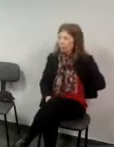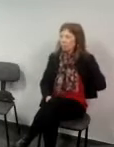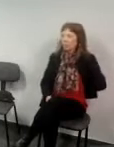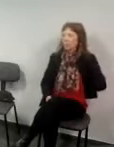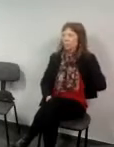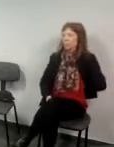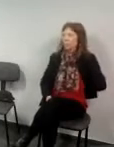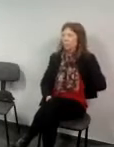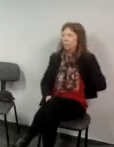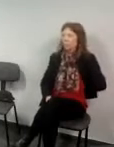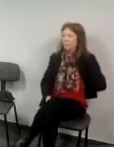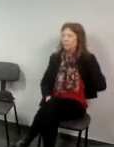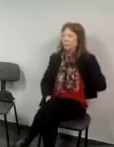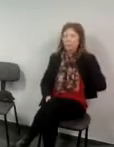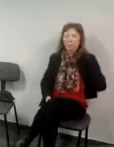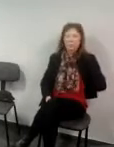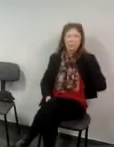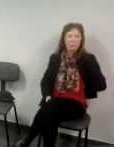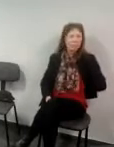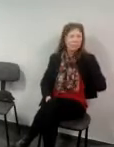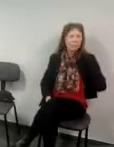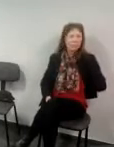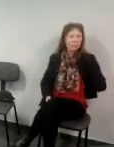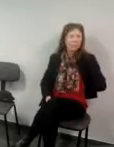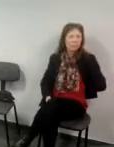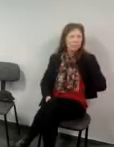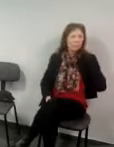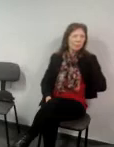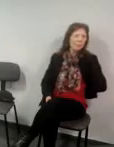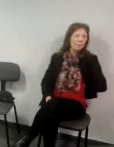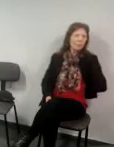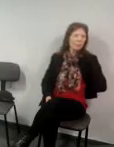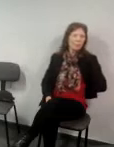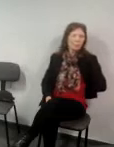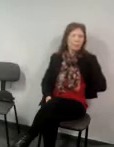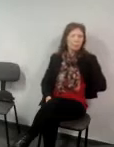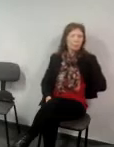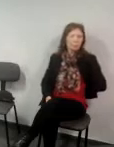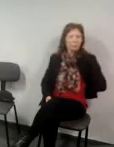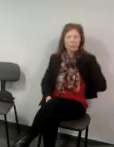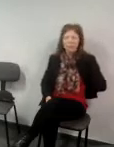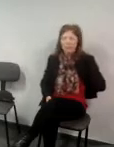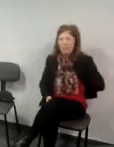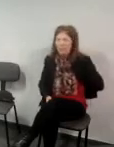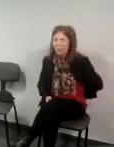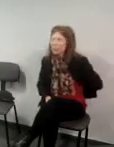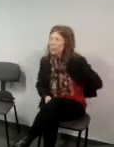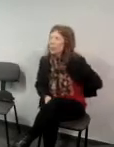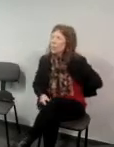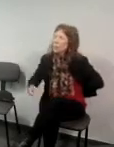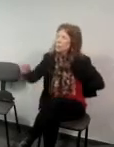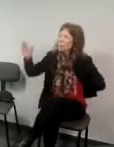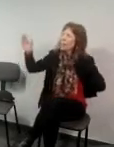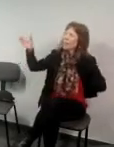aquilo, por isso que Mas às vezes, talvez, através do magnetismo, você acendeu o alerta para ela procurou um médico. Sim,